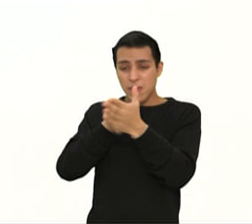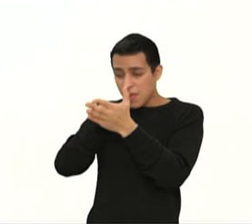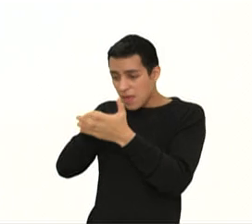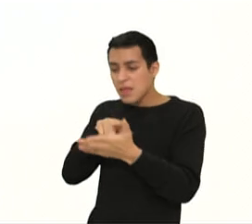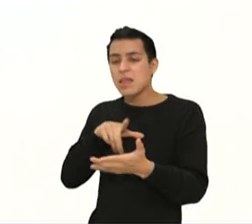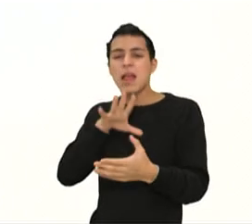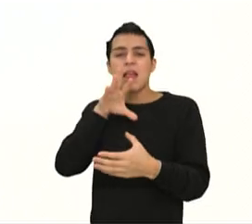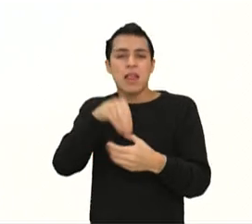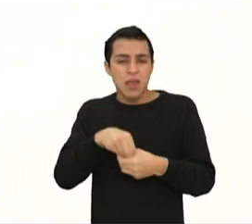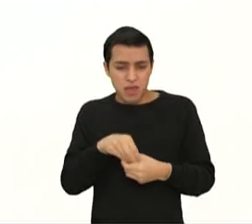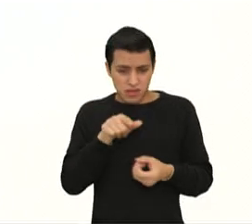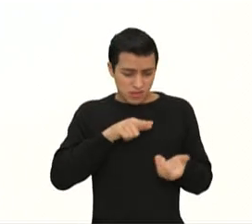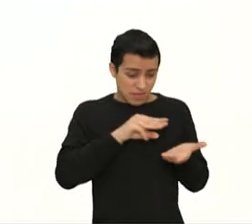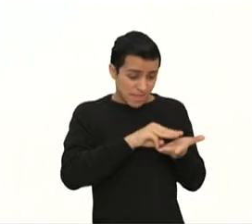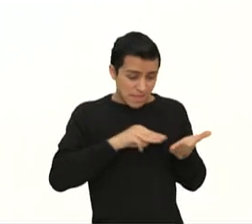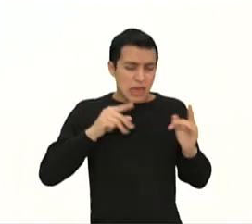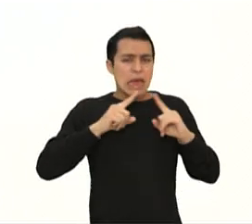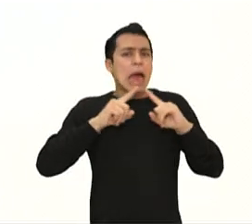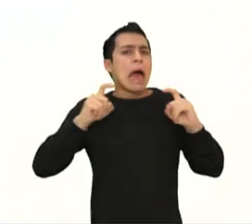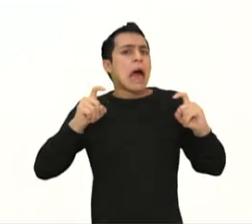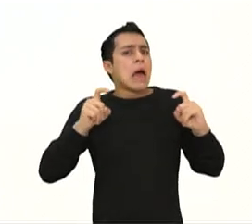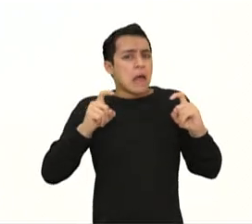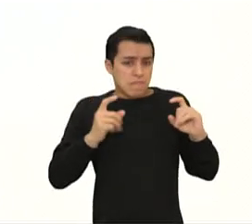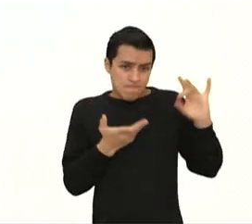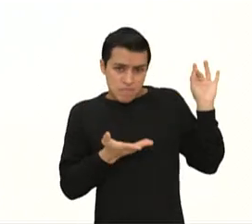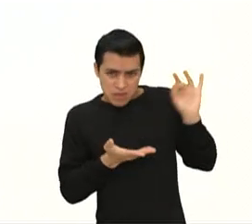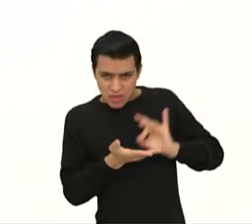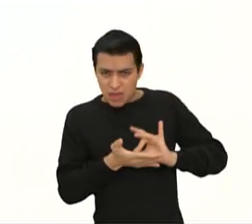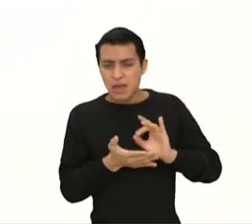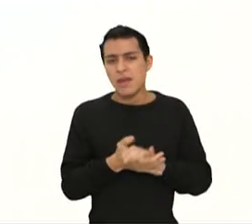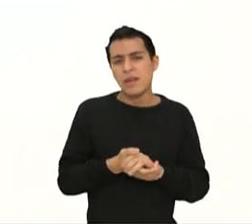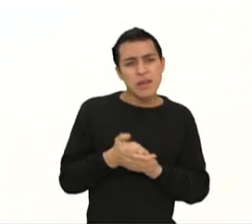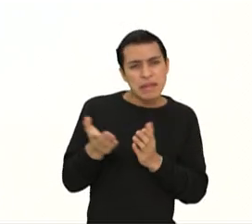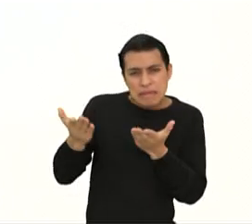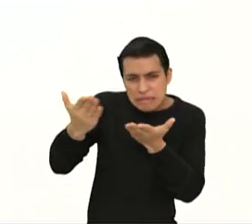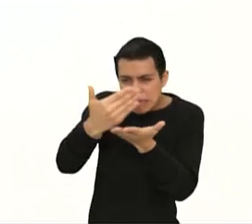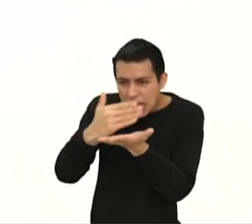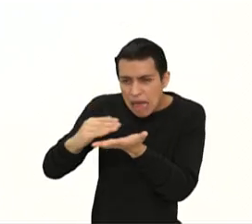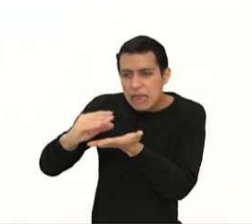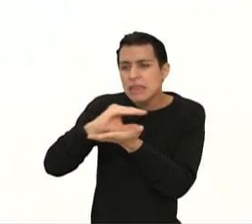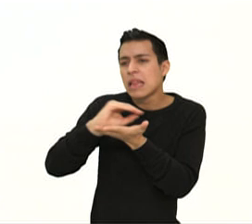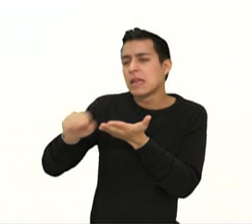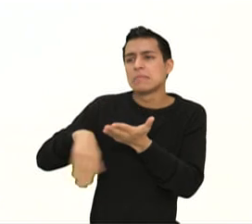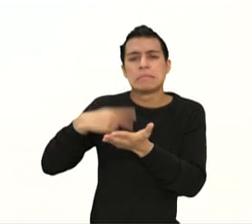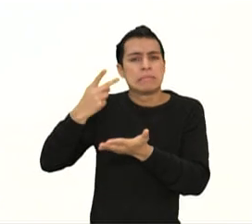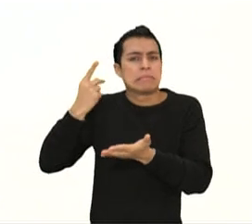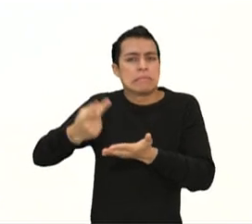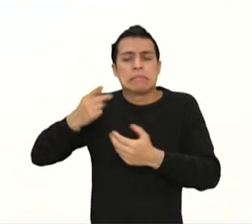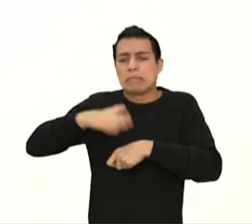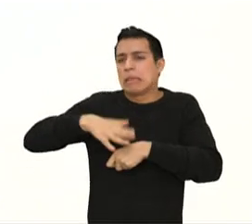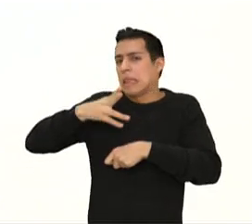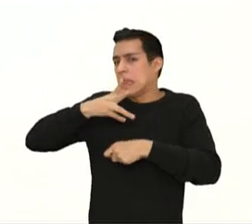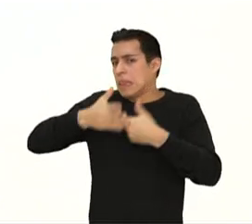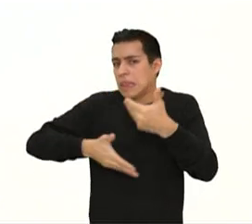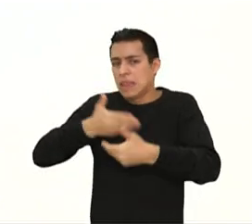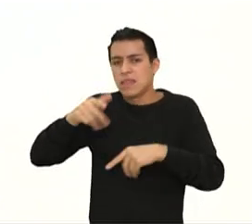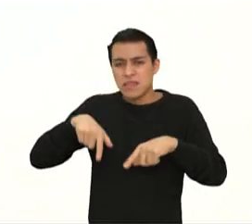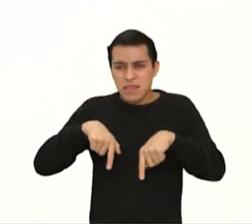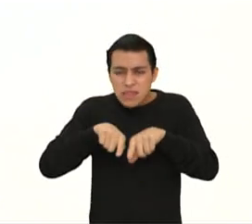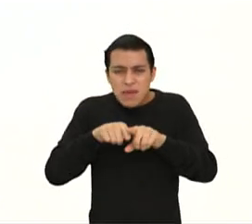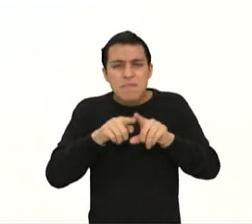possui um método científico validado, coleta prolongada de dados, segmentação